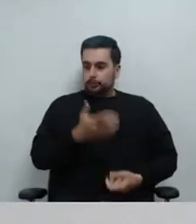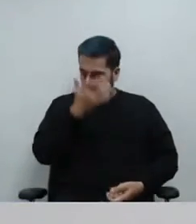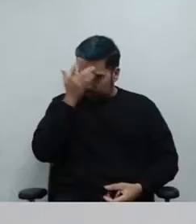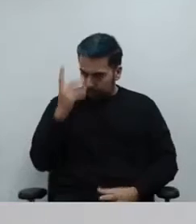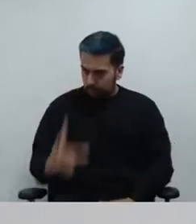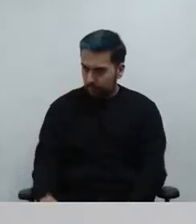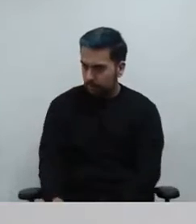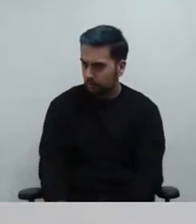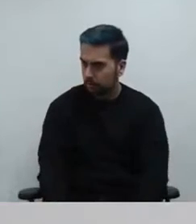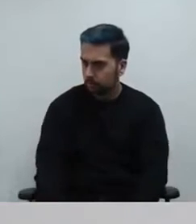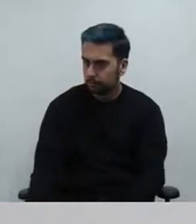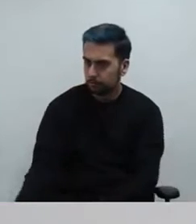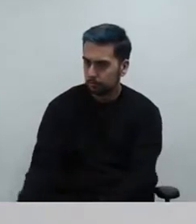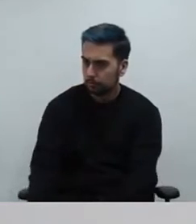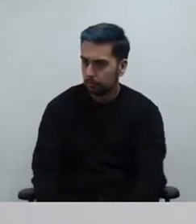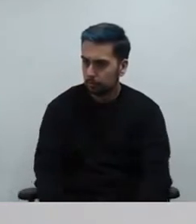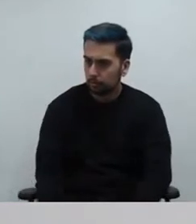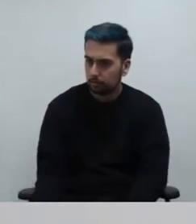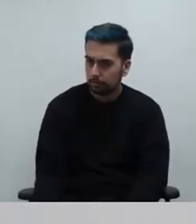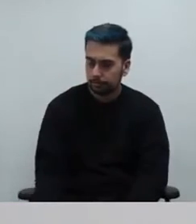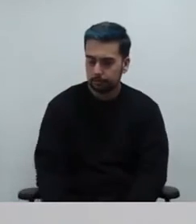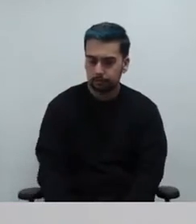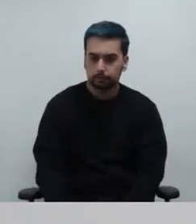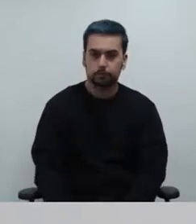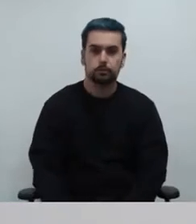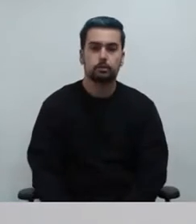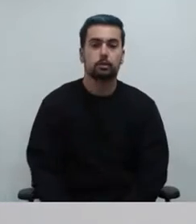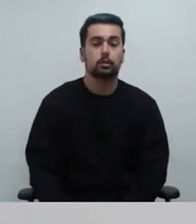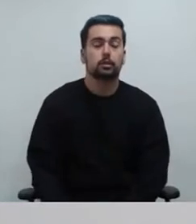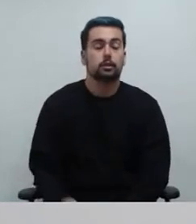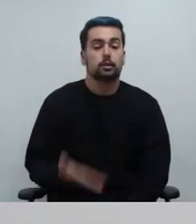Deixar aqui também o agradecimento à nossa brilhante